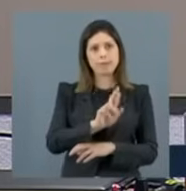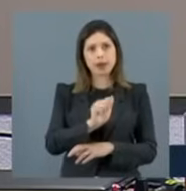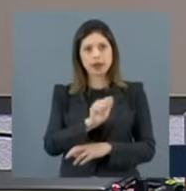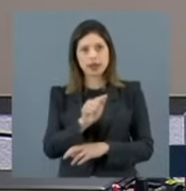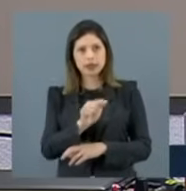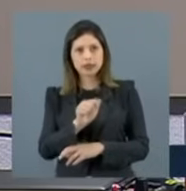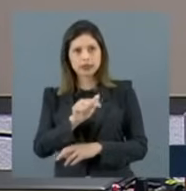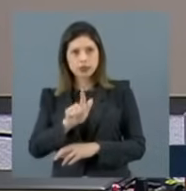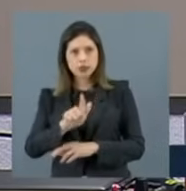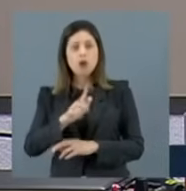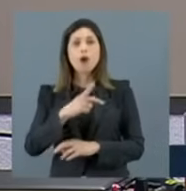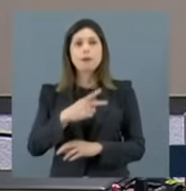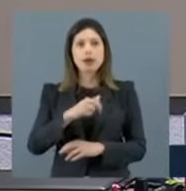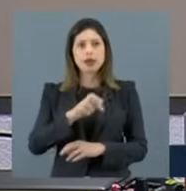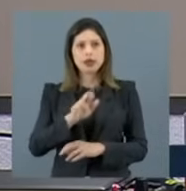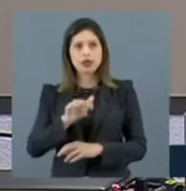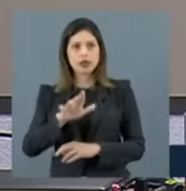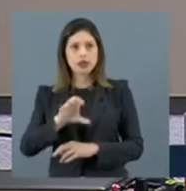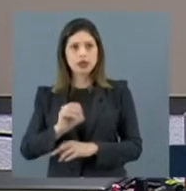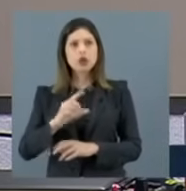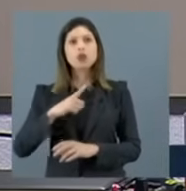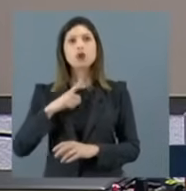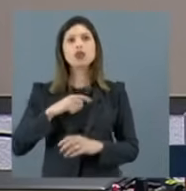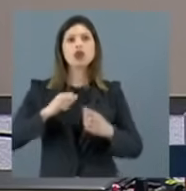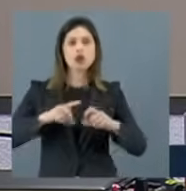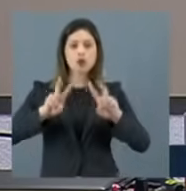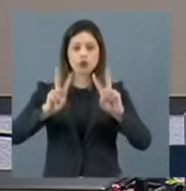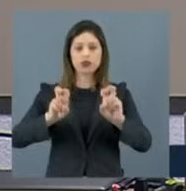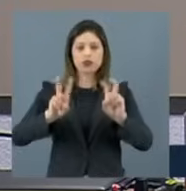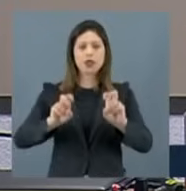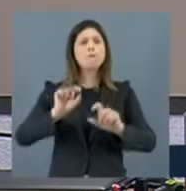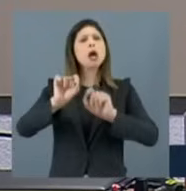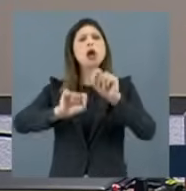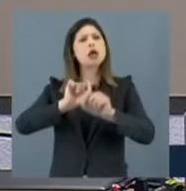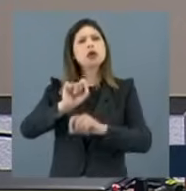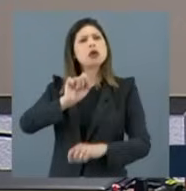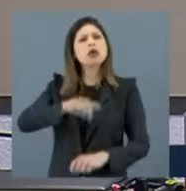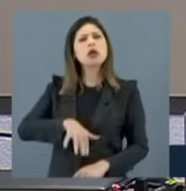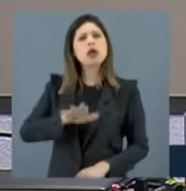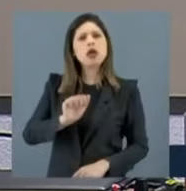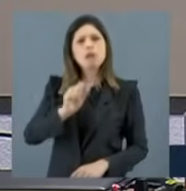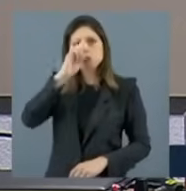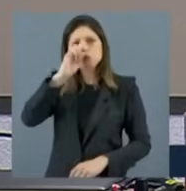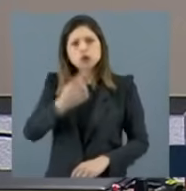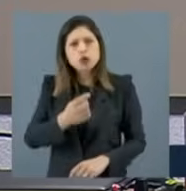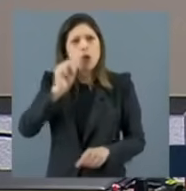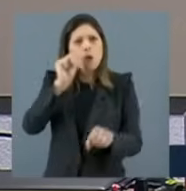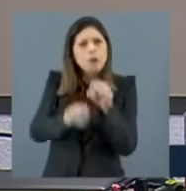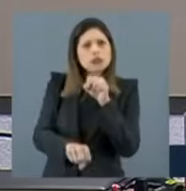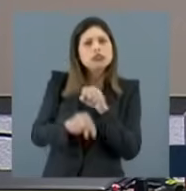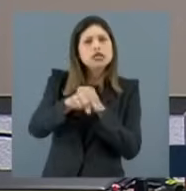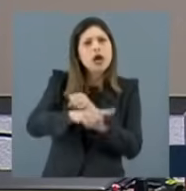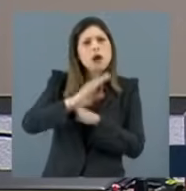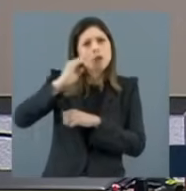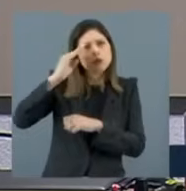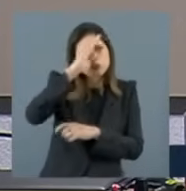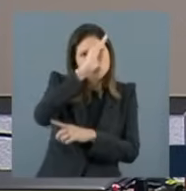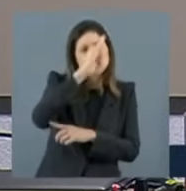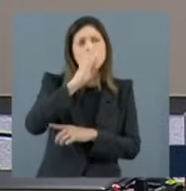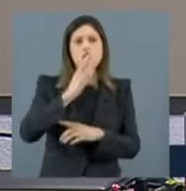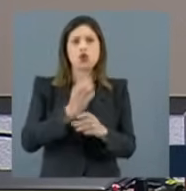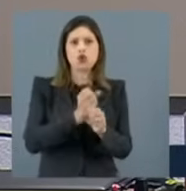Jair Bolsonaro, em outubro de 2022, pelo TSE. A decisão